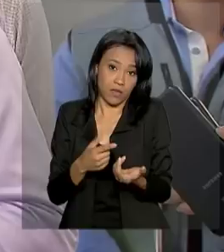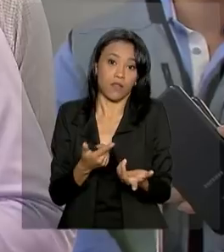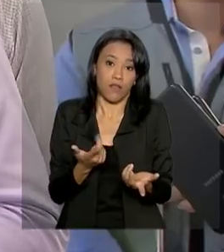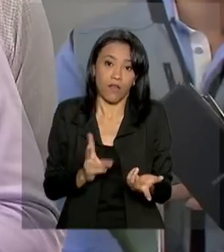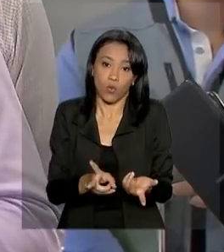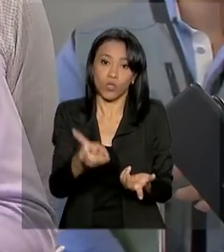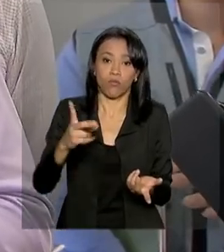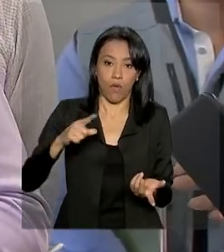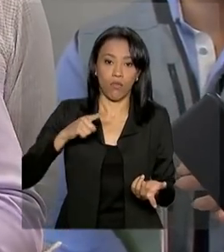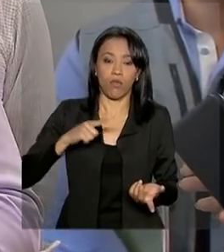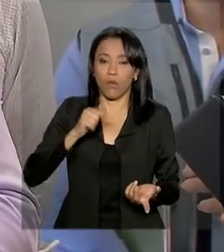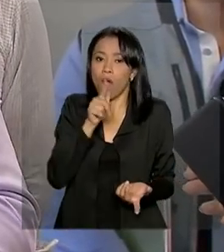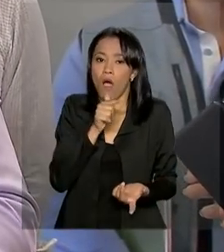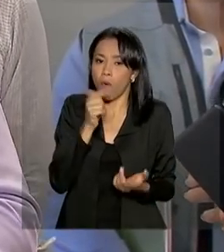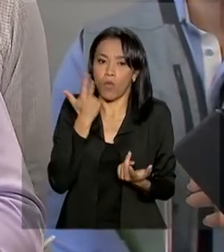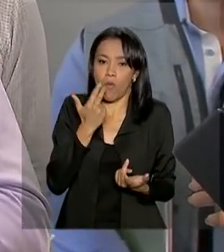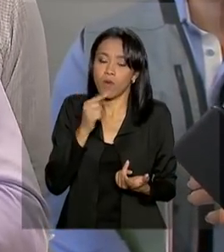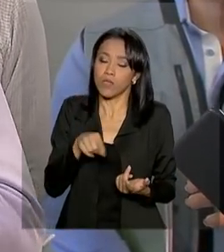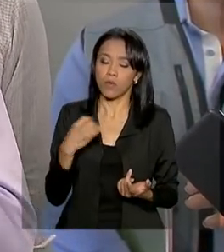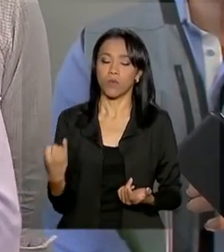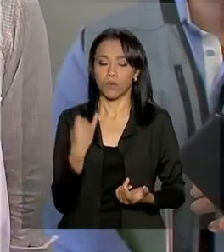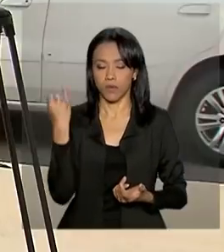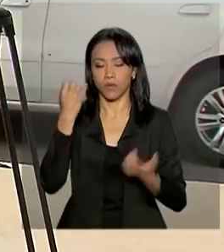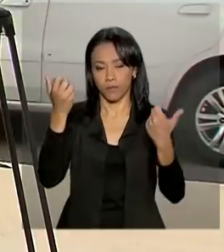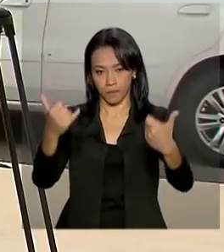água. Isso realmente é importante.